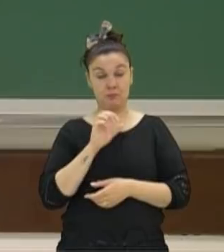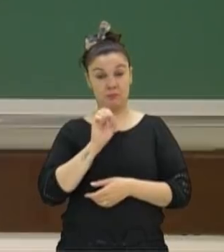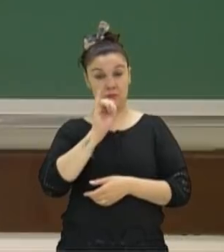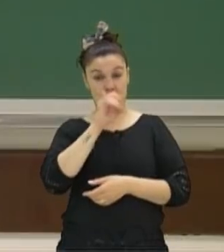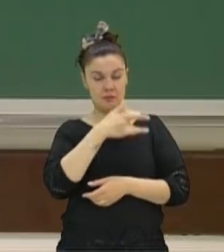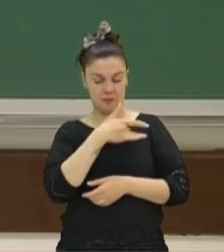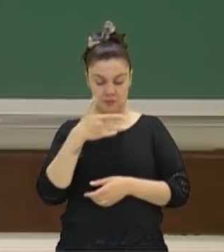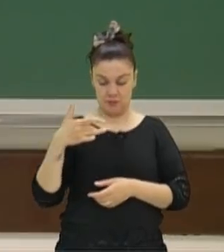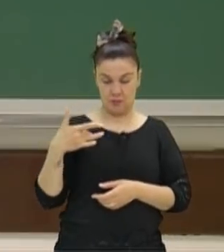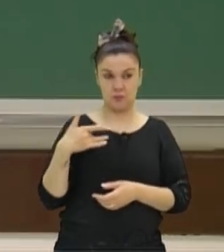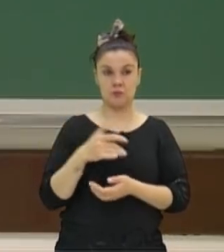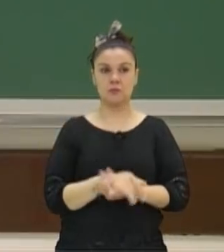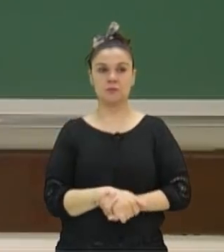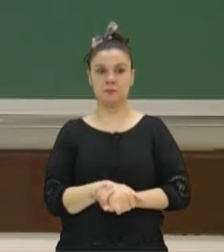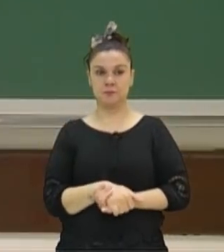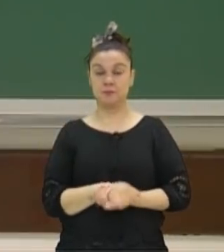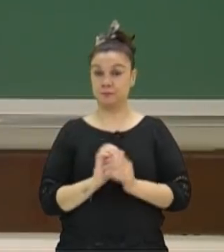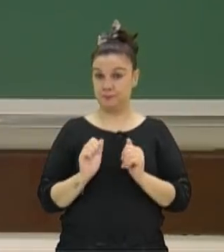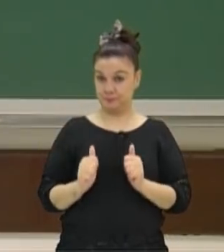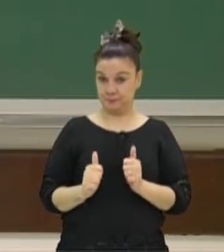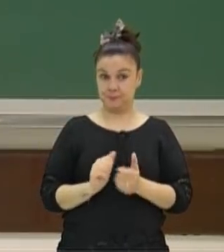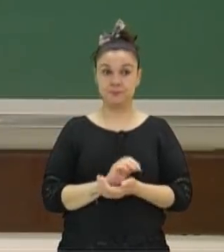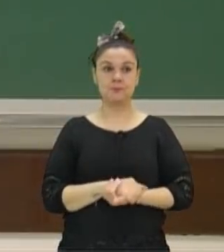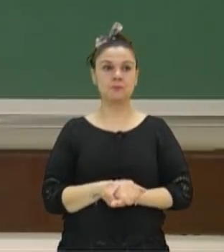ele for, né, um idoso saudável.